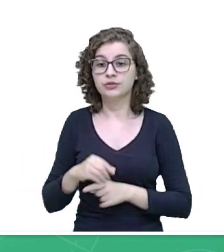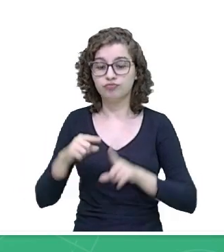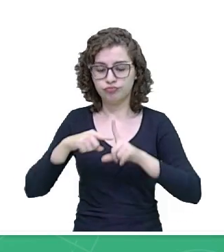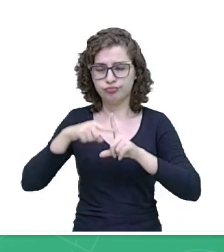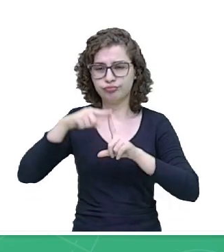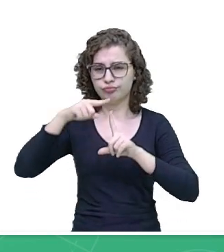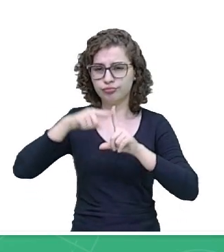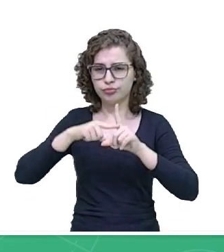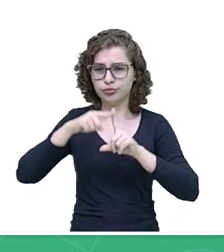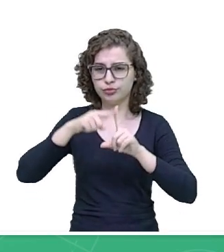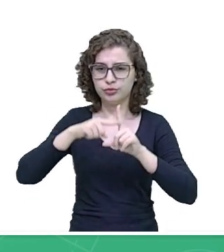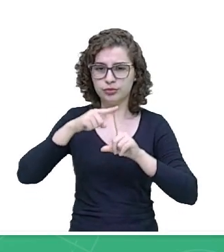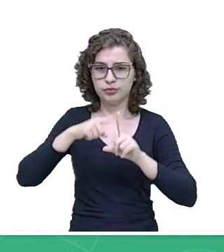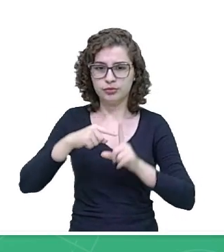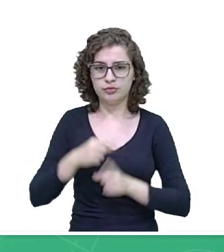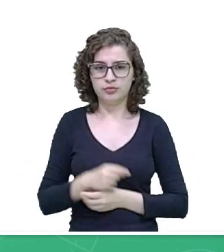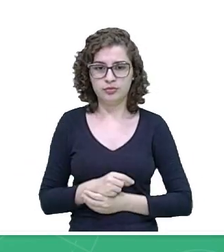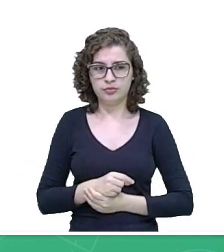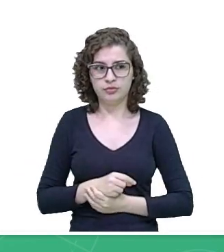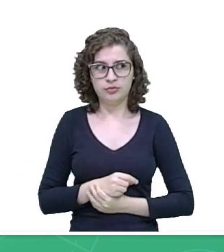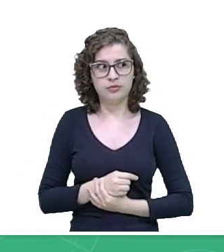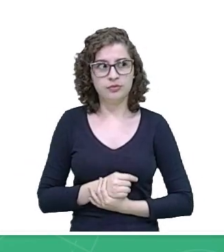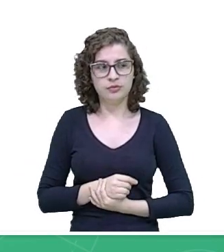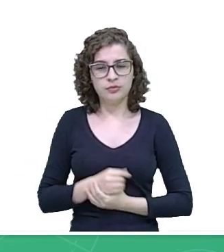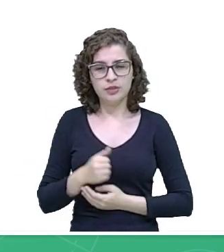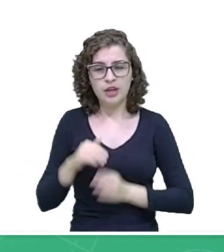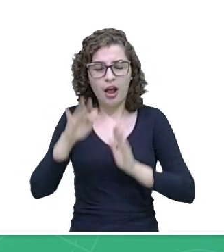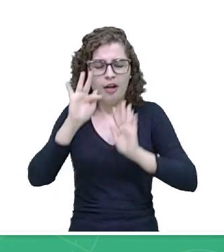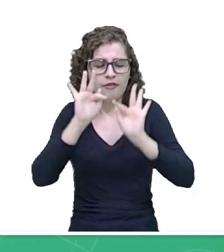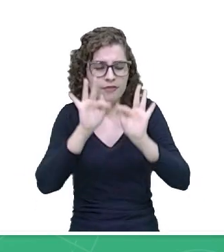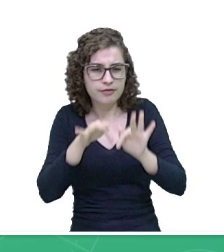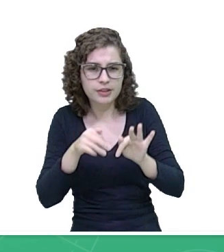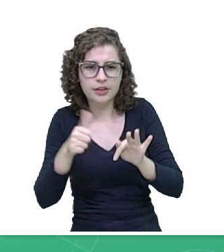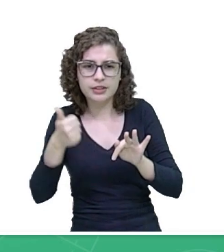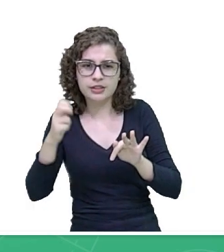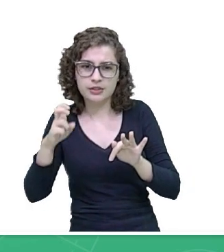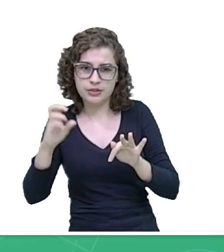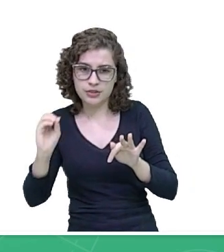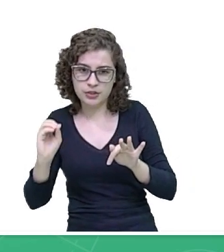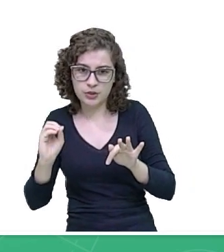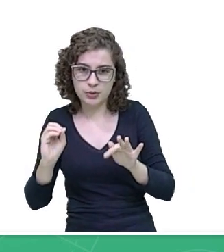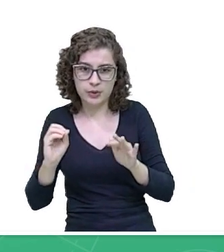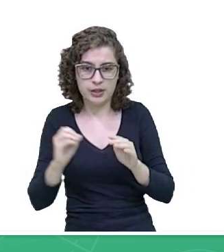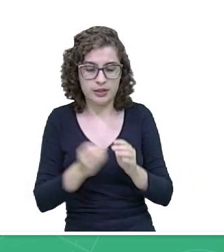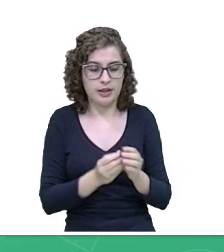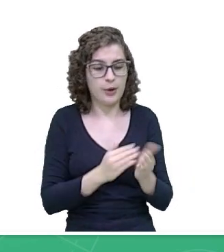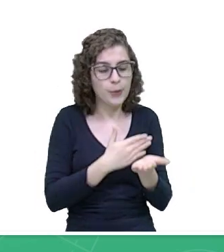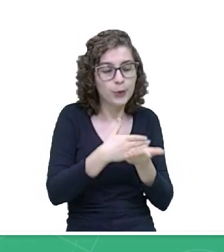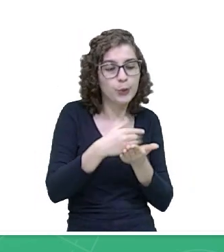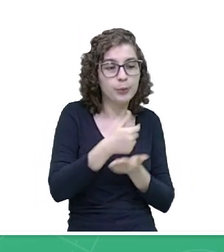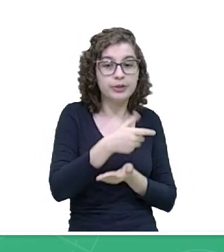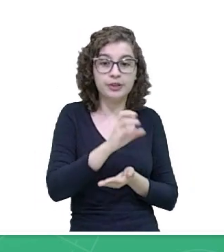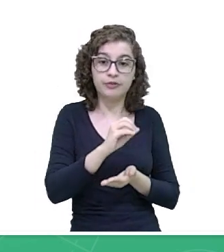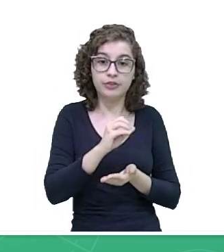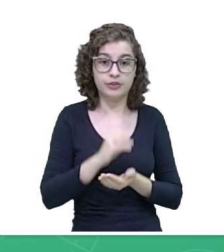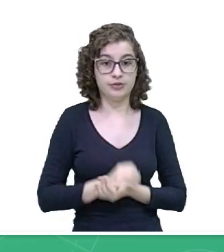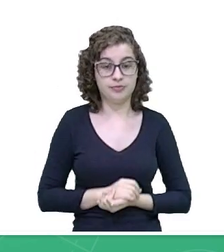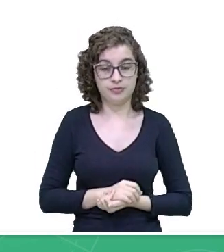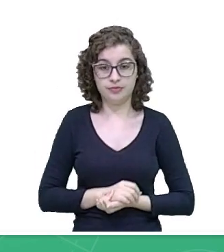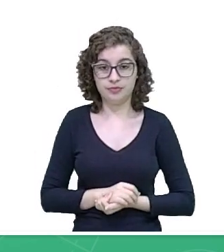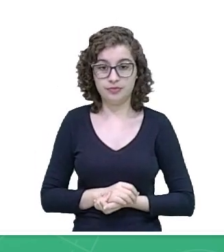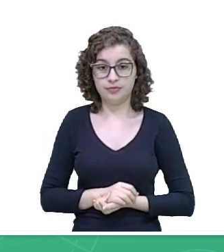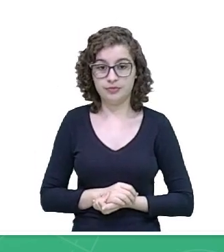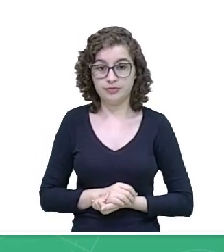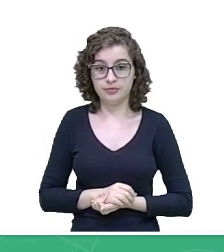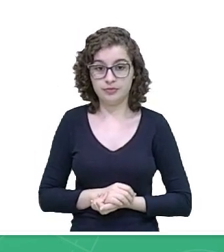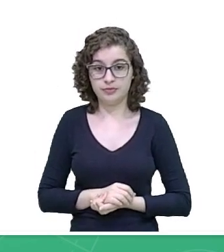final ela é 150 e a temperatura inicial é 20. Então, nós vamos ter uma variação de temperatura que vai ser